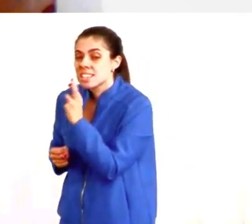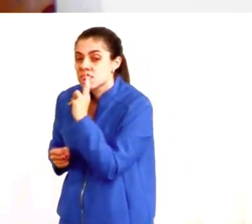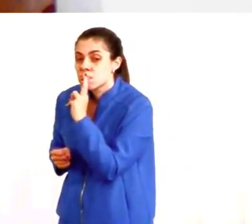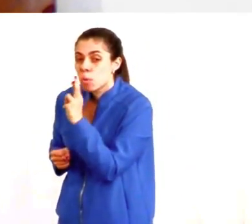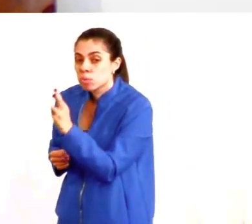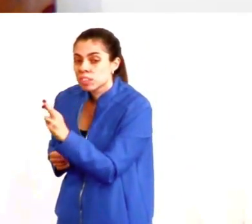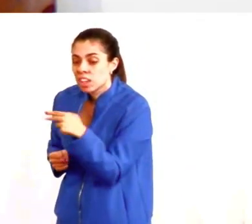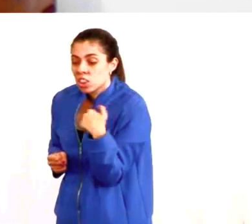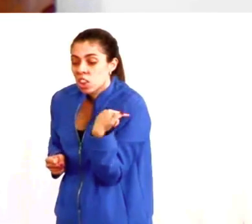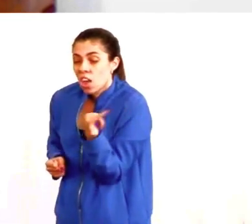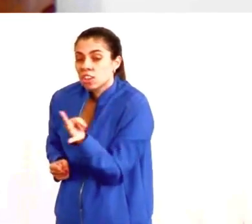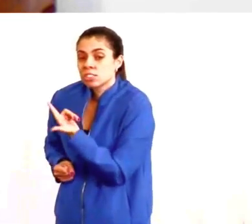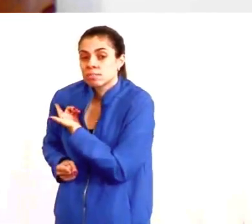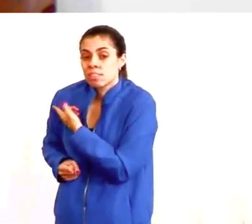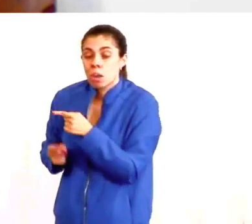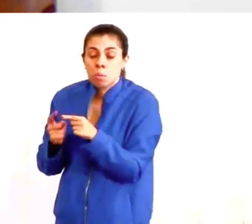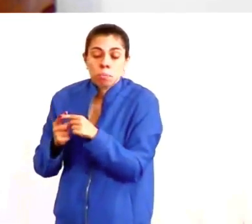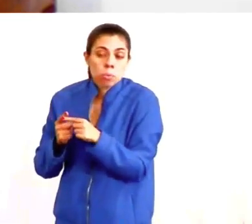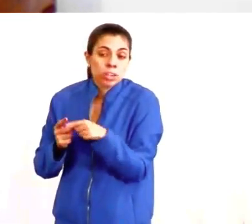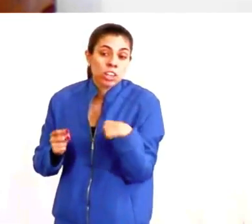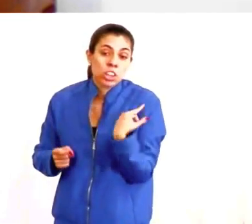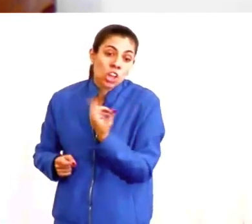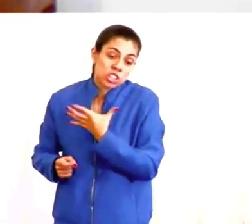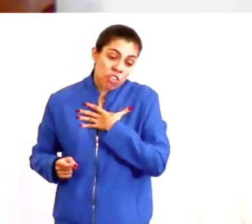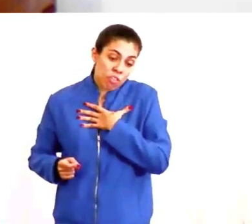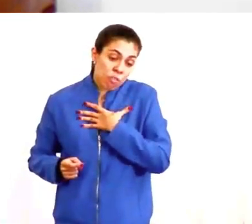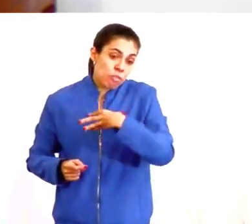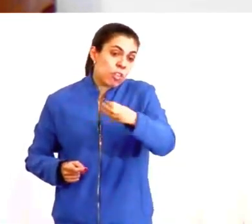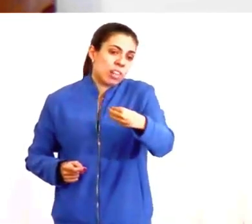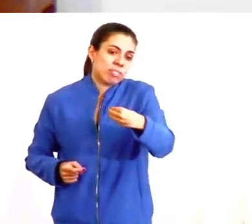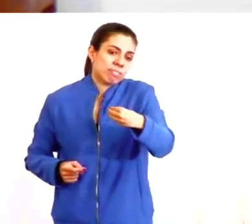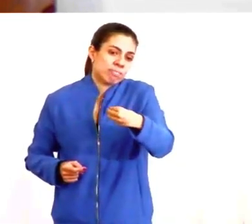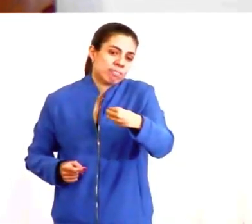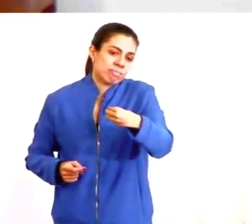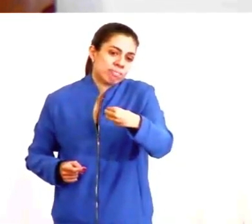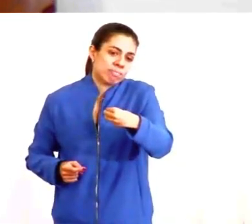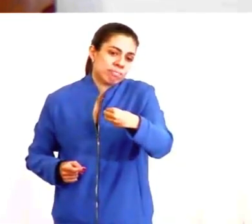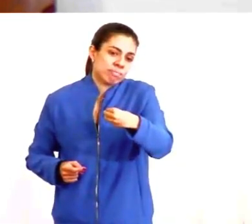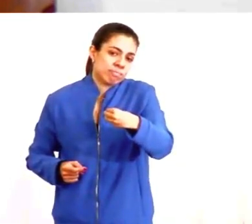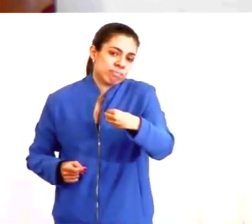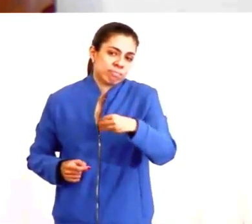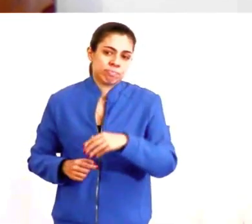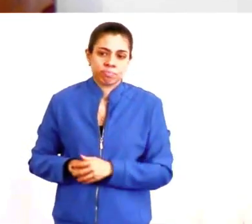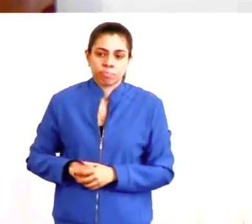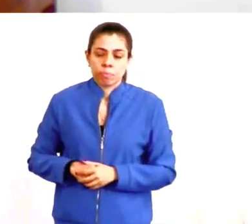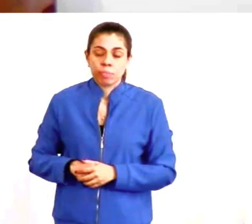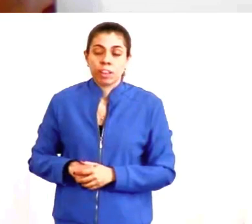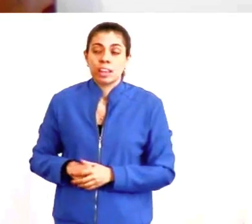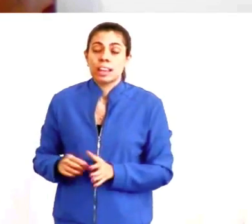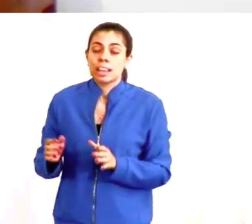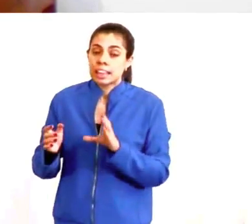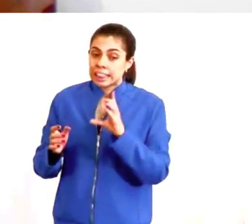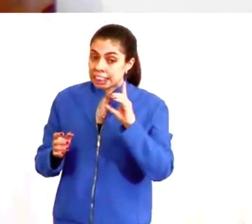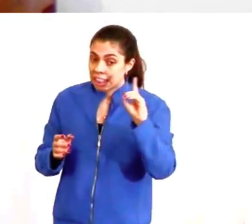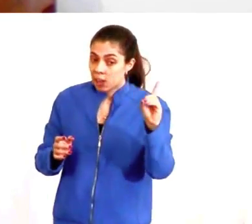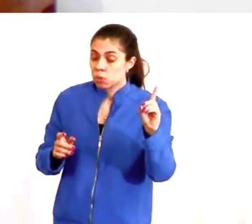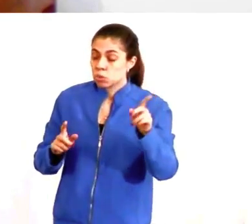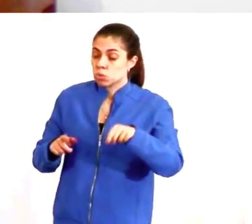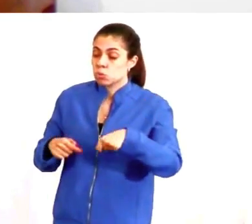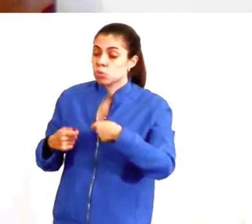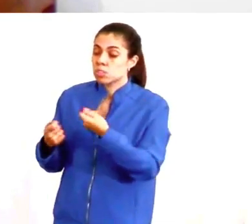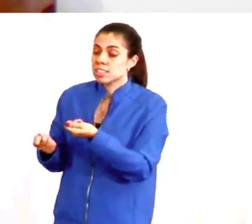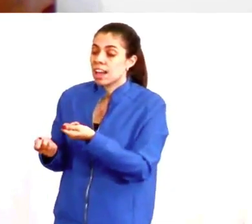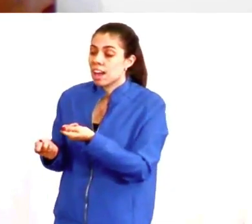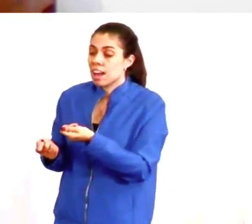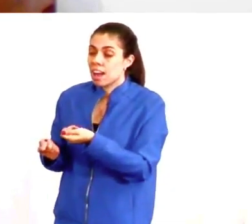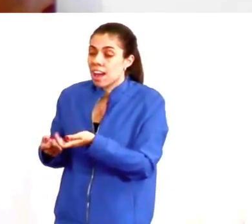seus filhos, que os seus filhos não precisam nem pedir, ou antes de pedir, ele já sabe qual é a